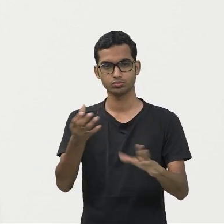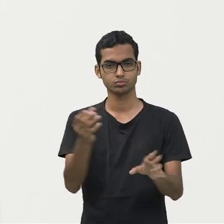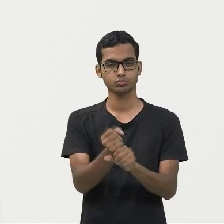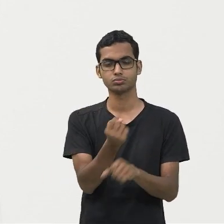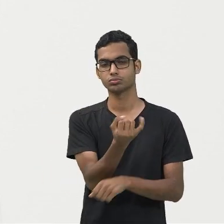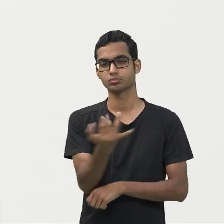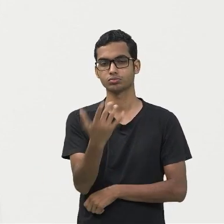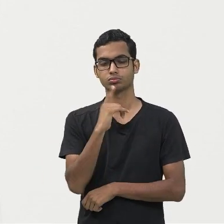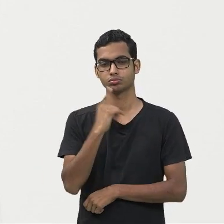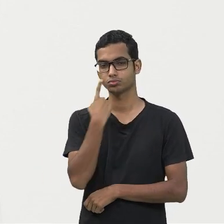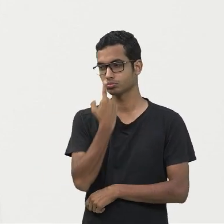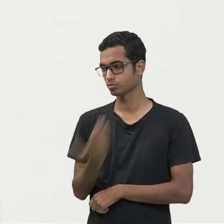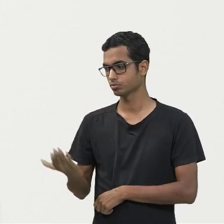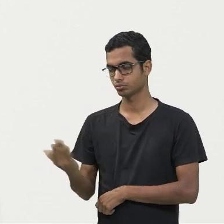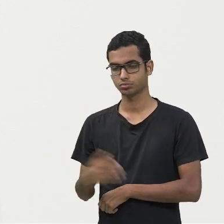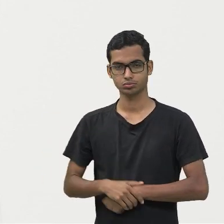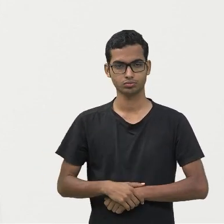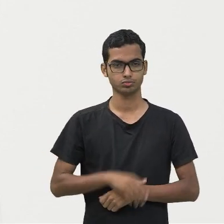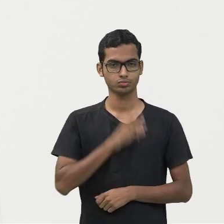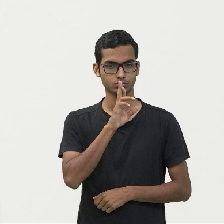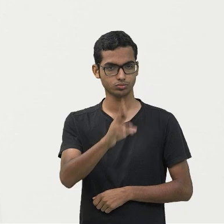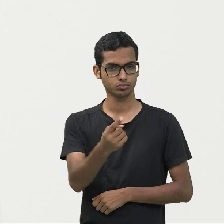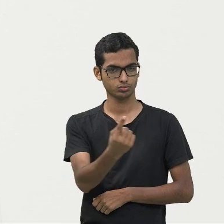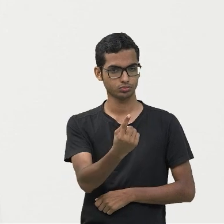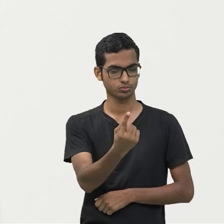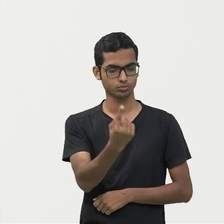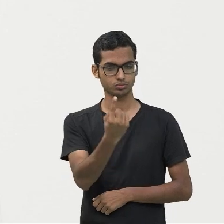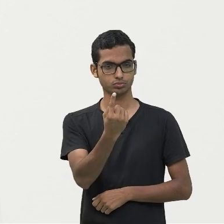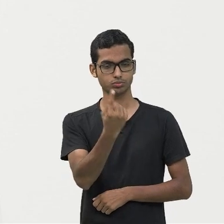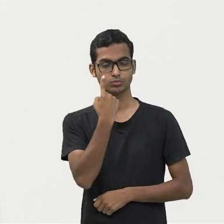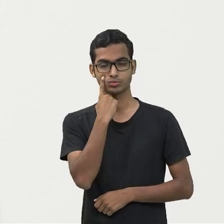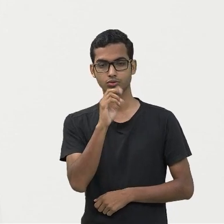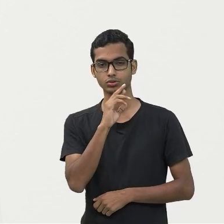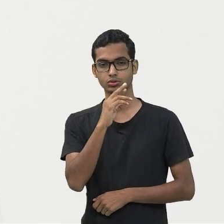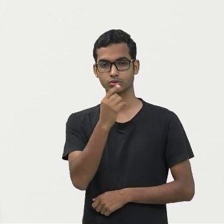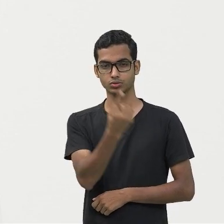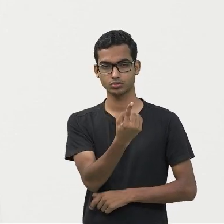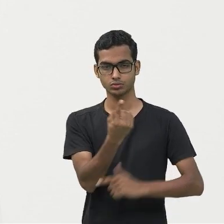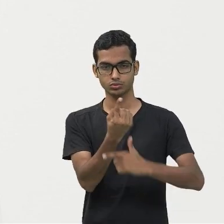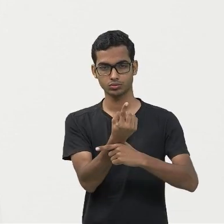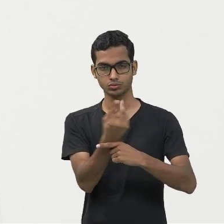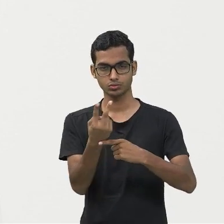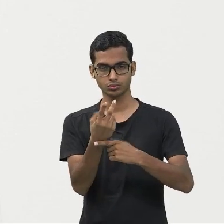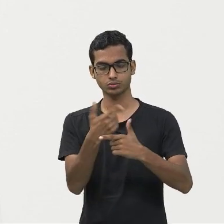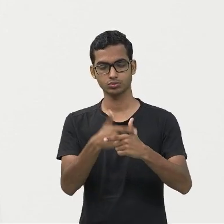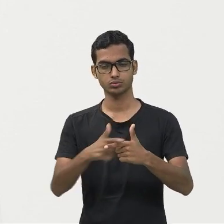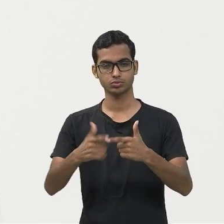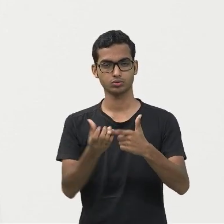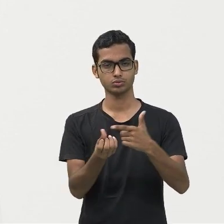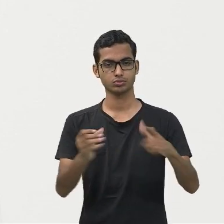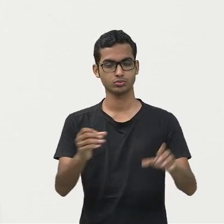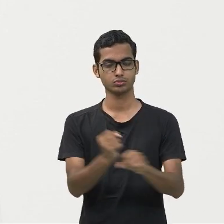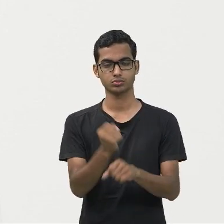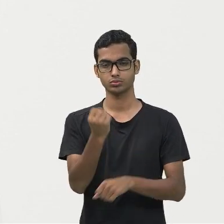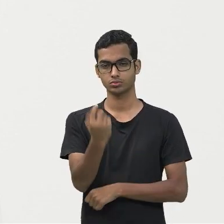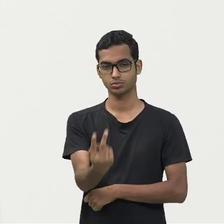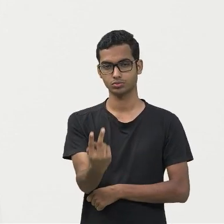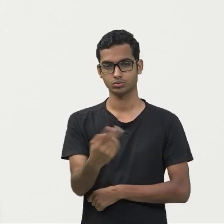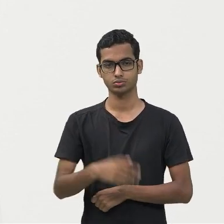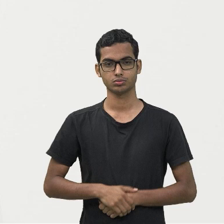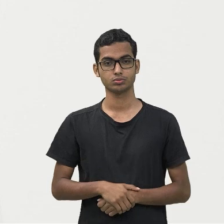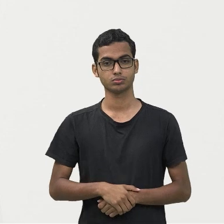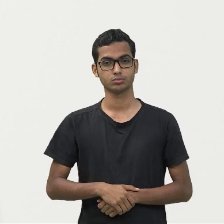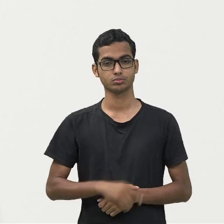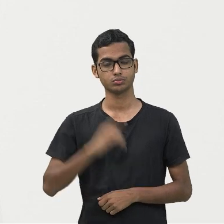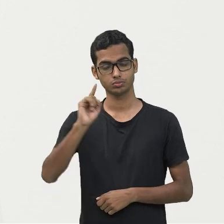é 2, tá? Então, como dá uma divisão exata, então 6 também é divisor de 12. E o